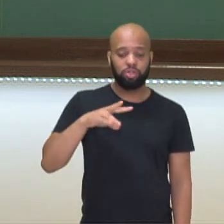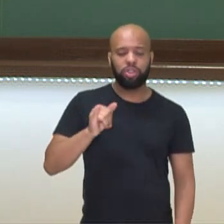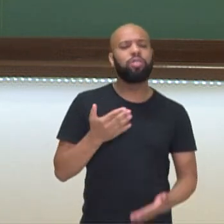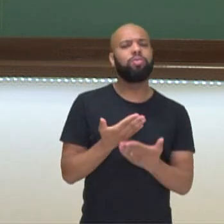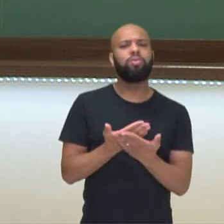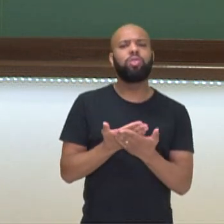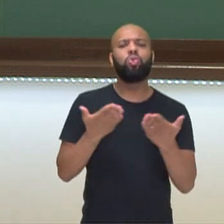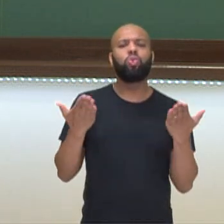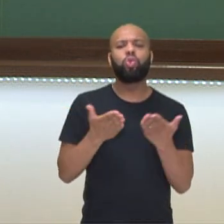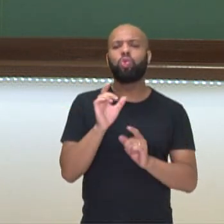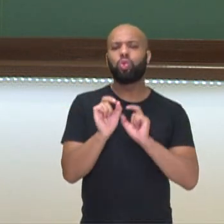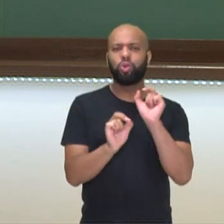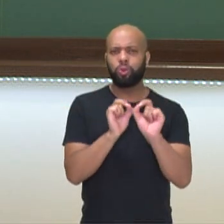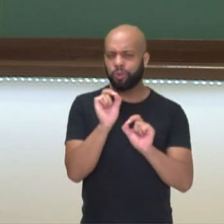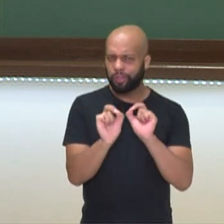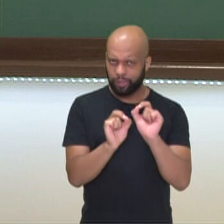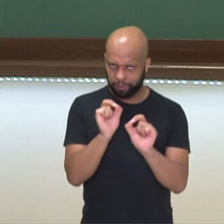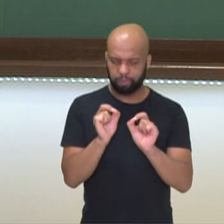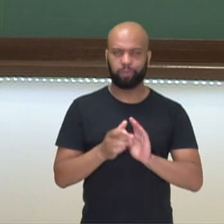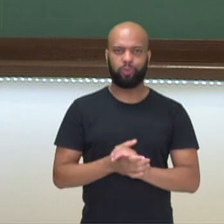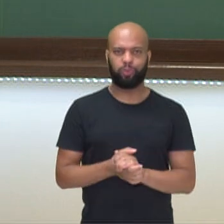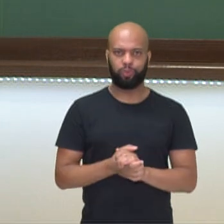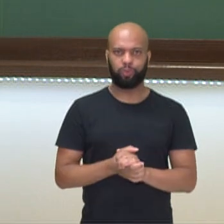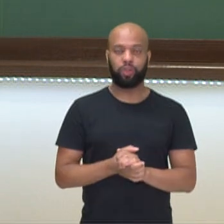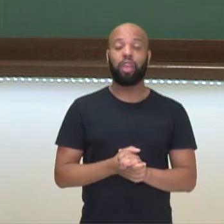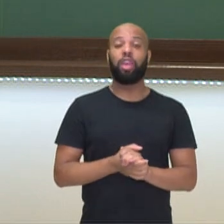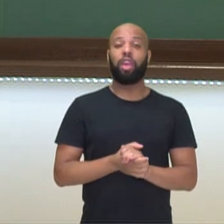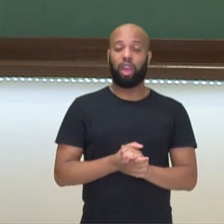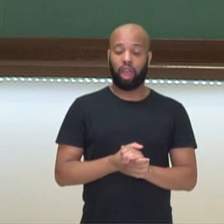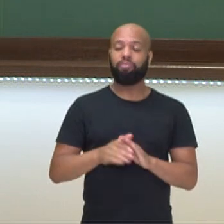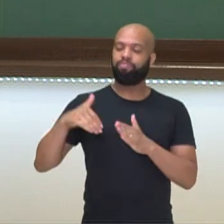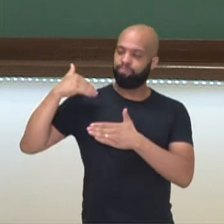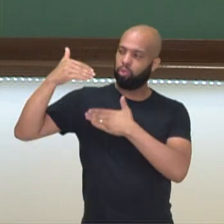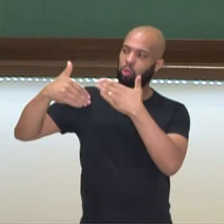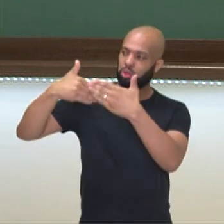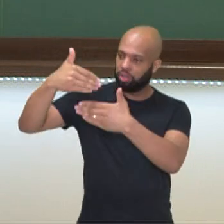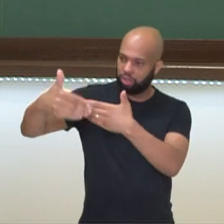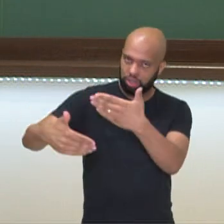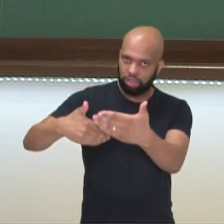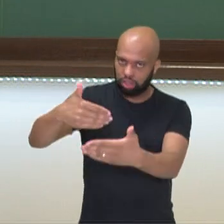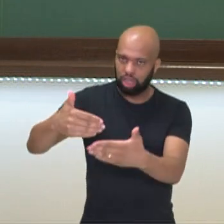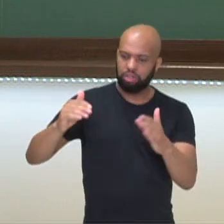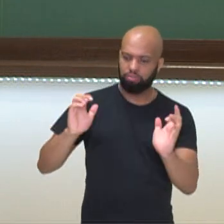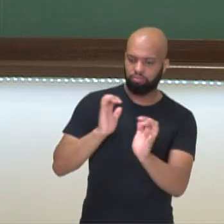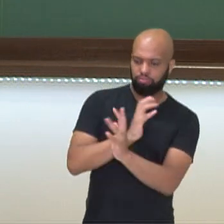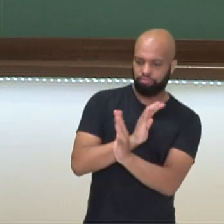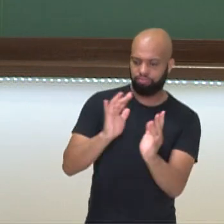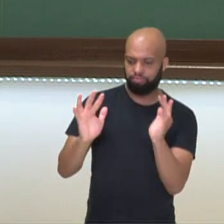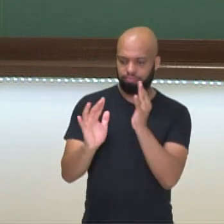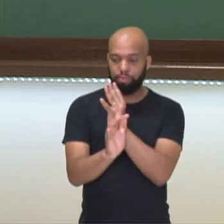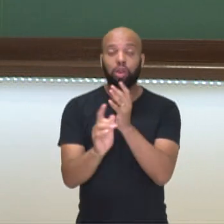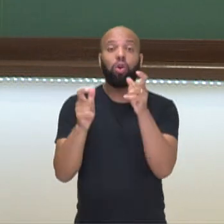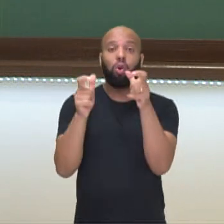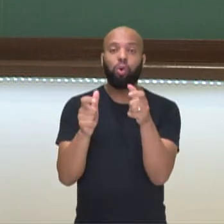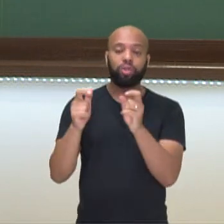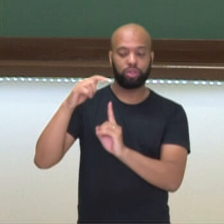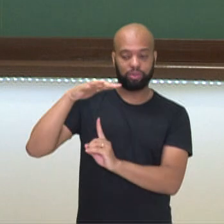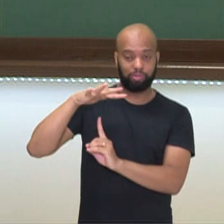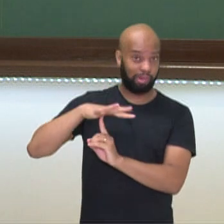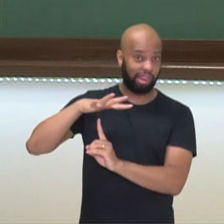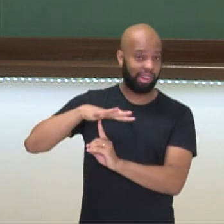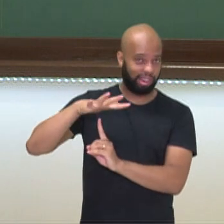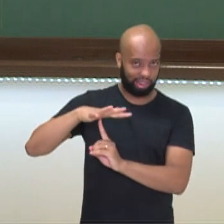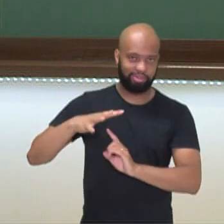trabalhar hoje questões relacionadas ao processo de urbanização no Paraná. É isso mesmo, no território